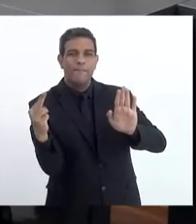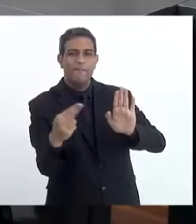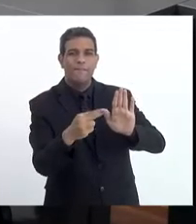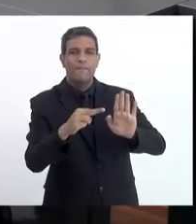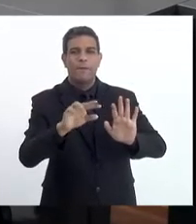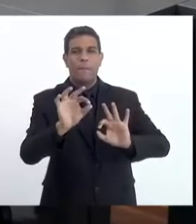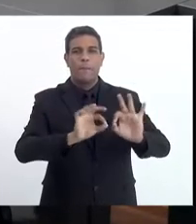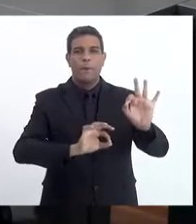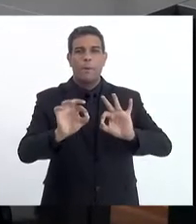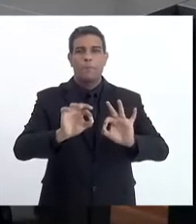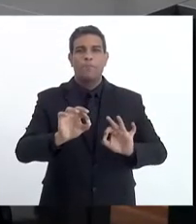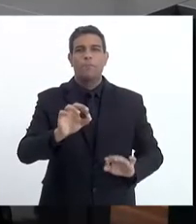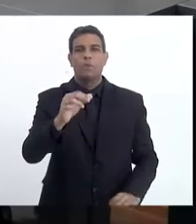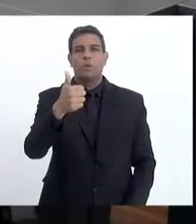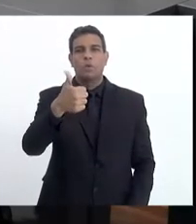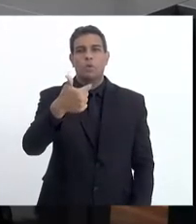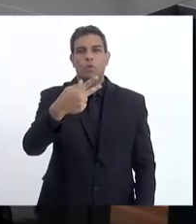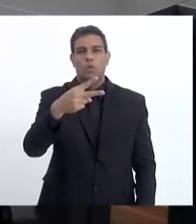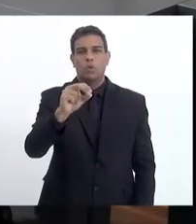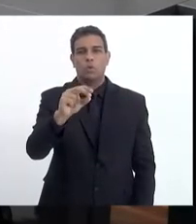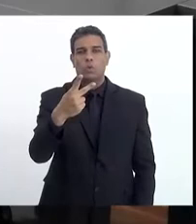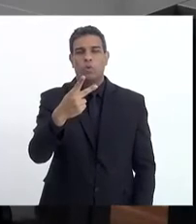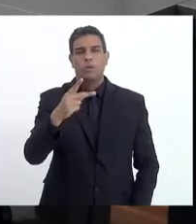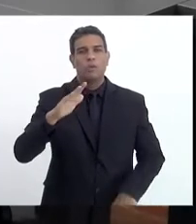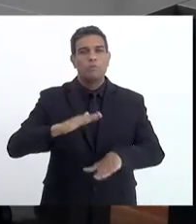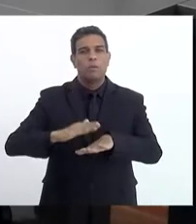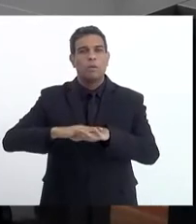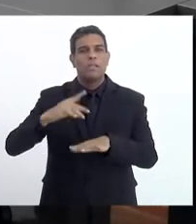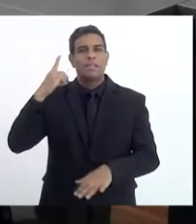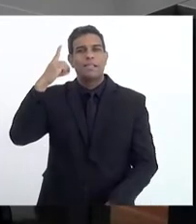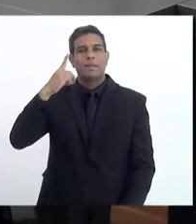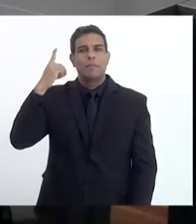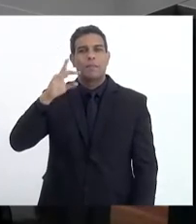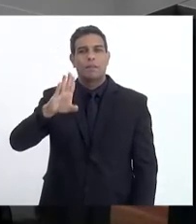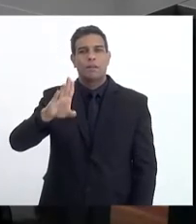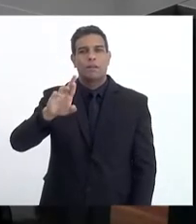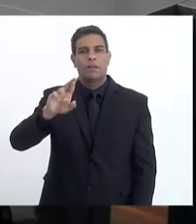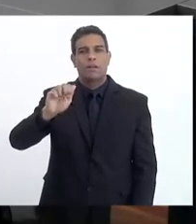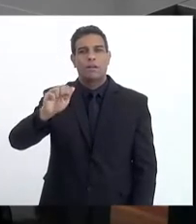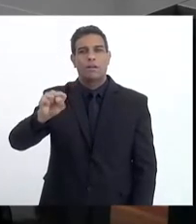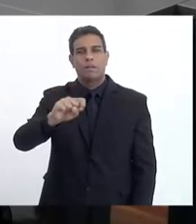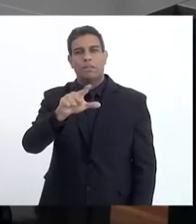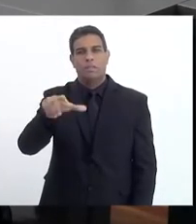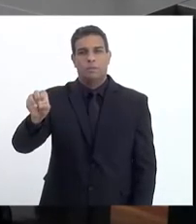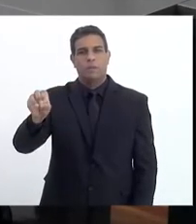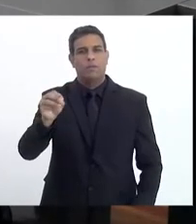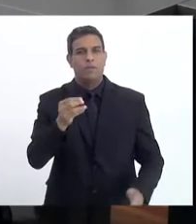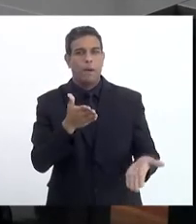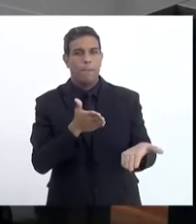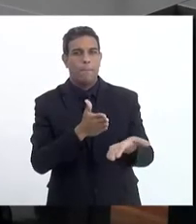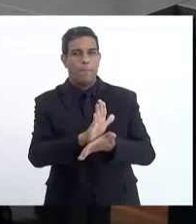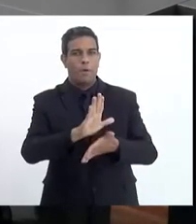Projeto de lei 3124-2020, autoria do deputado Brazão. Parecer pela constitucionalidade.